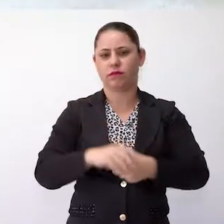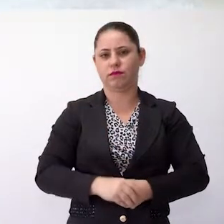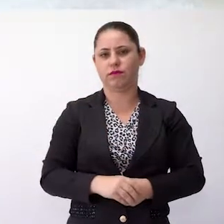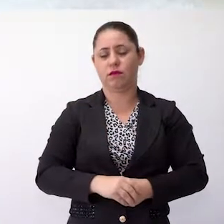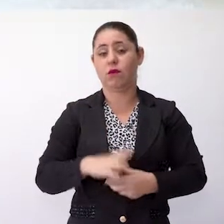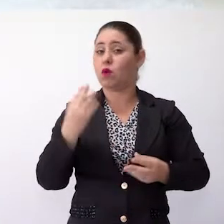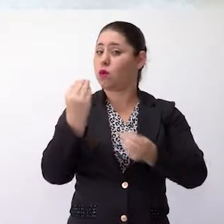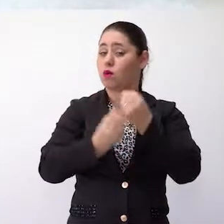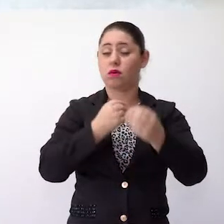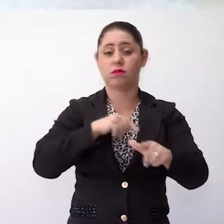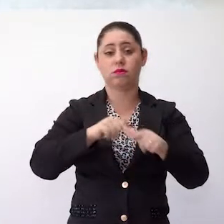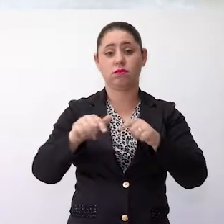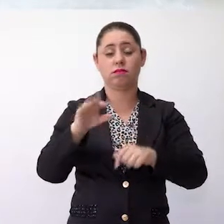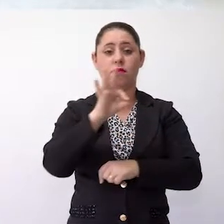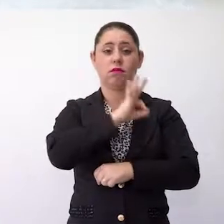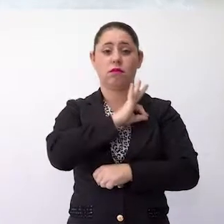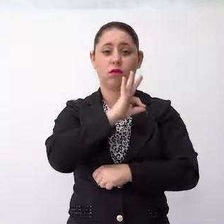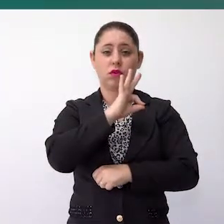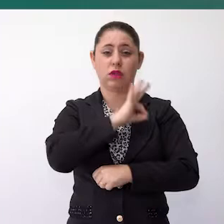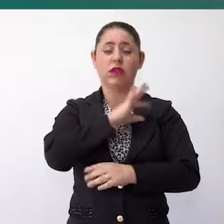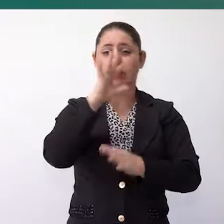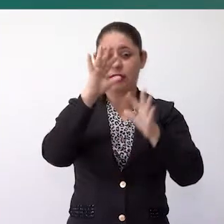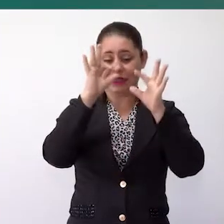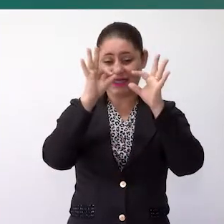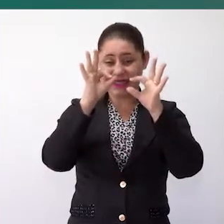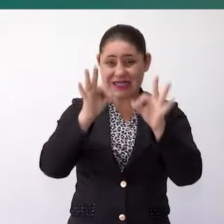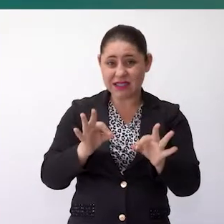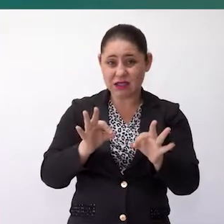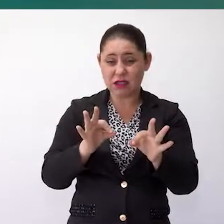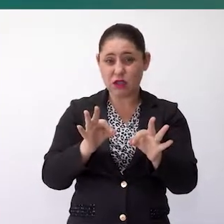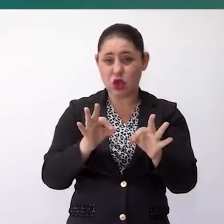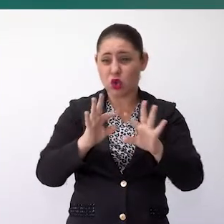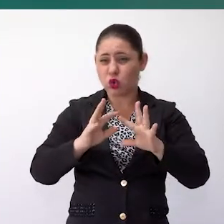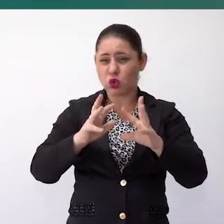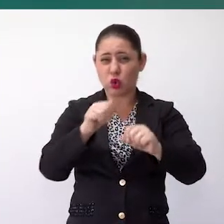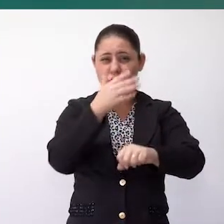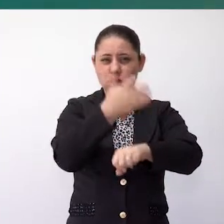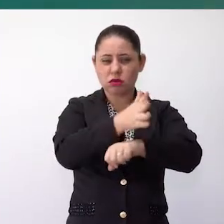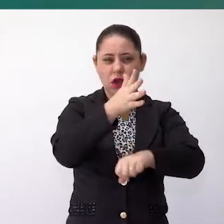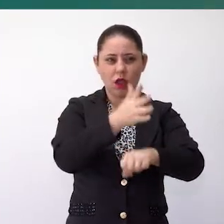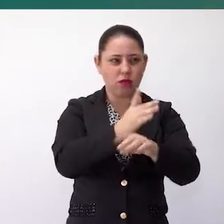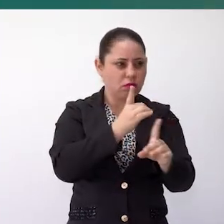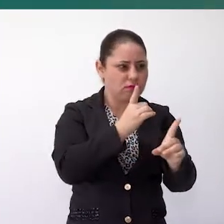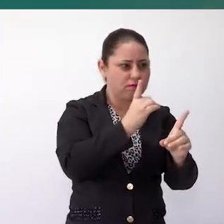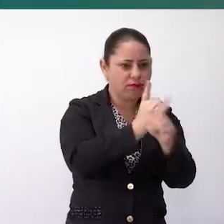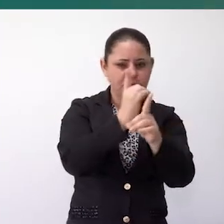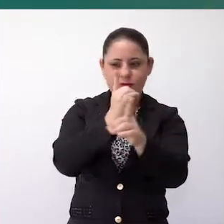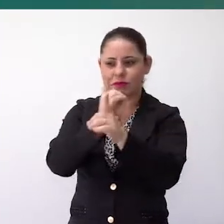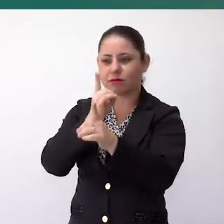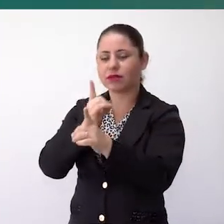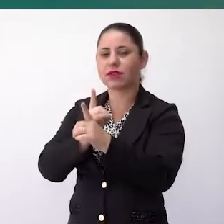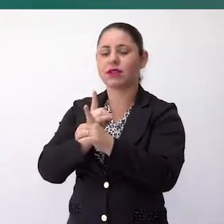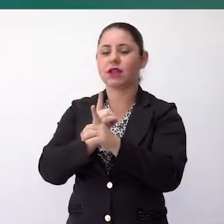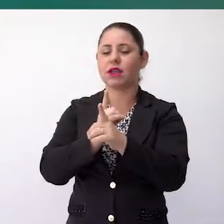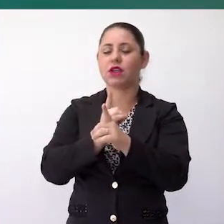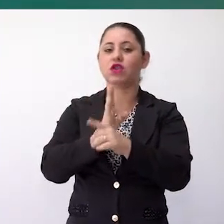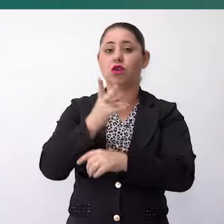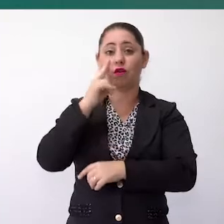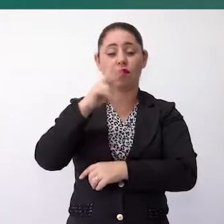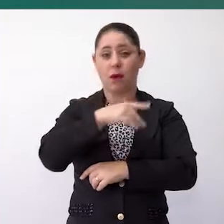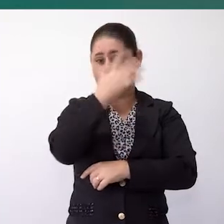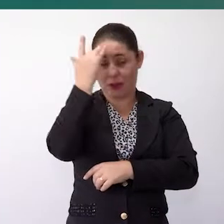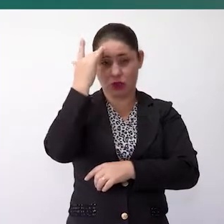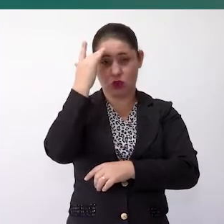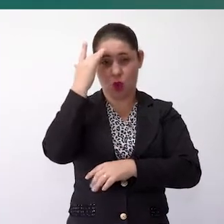Como que é a atuação da nossa polícia, que com certeza os nossos policiais todos treinados para identificar? Porque eu já vi até a pessoa transportando